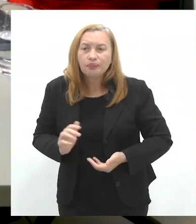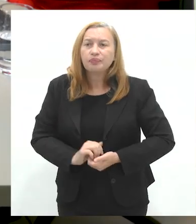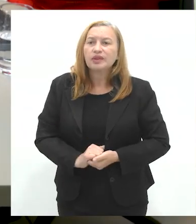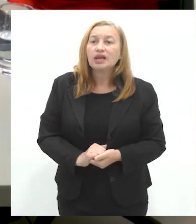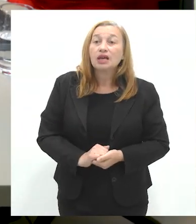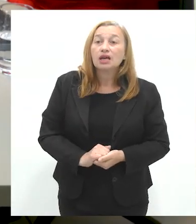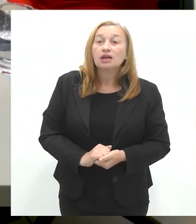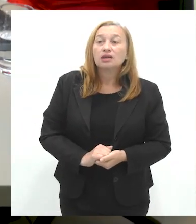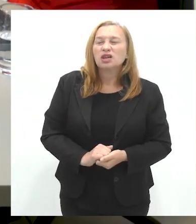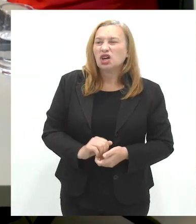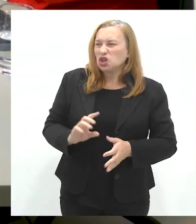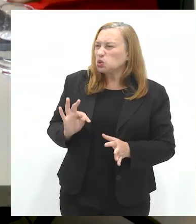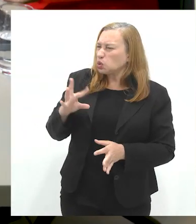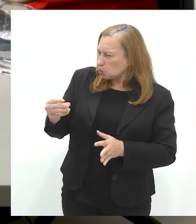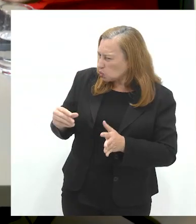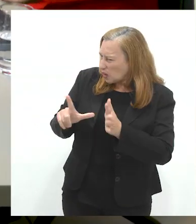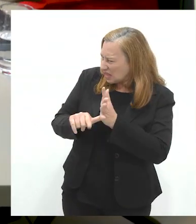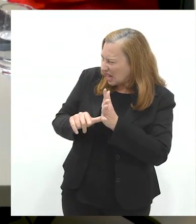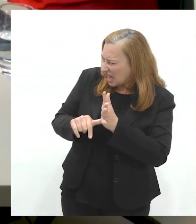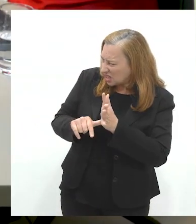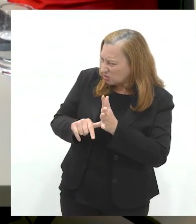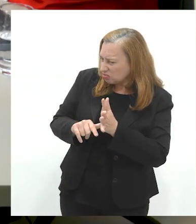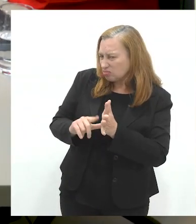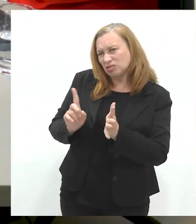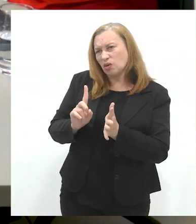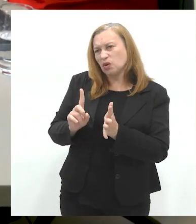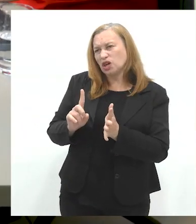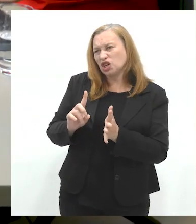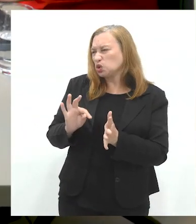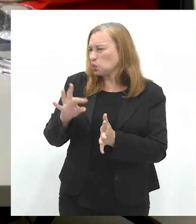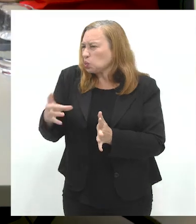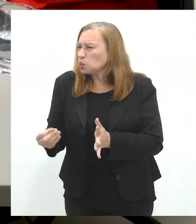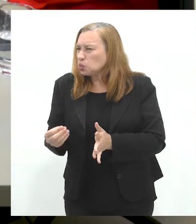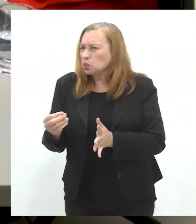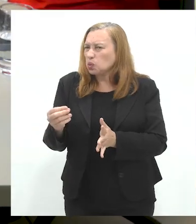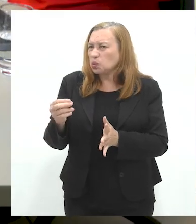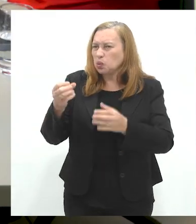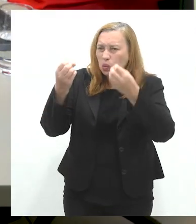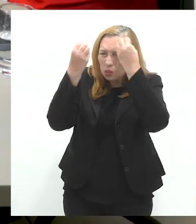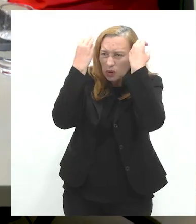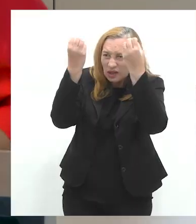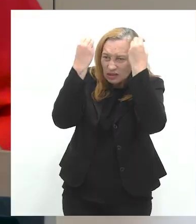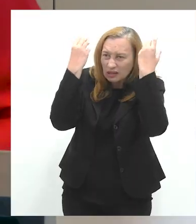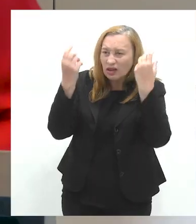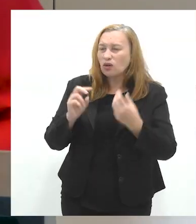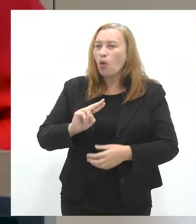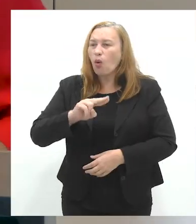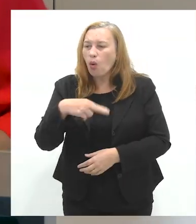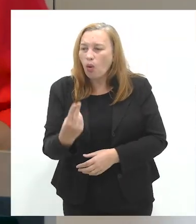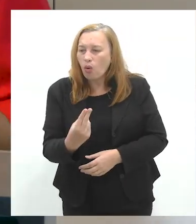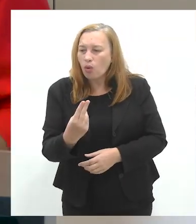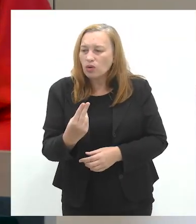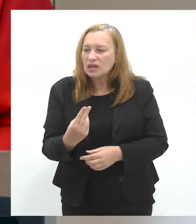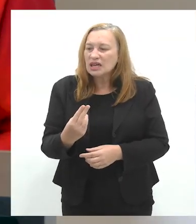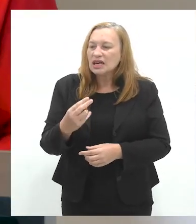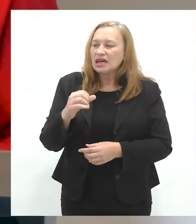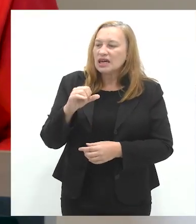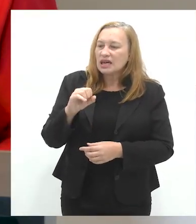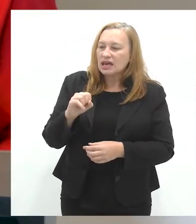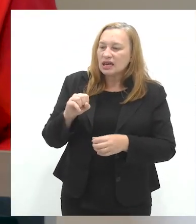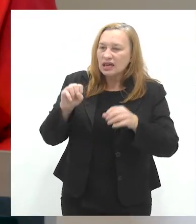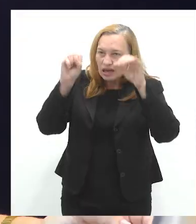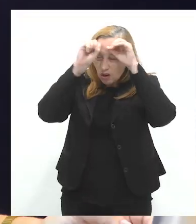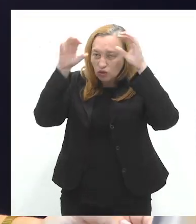atraso? Nem Exi tudo é um Nem atraso, nem tudo. tudo é TDAH, nem tudo é hiperatividade, nem tudo é